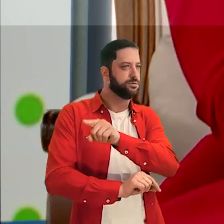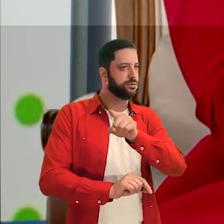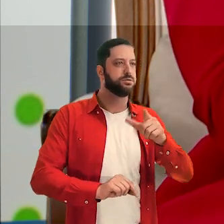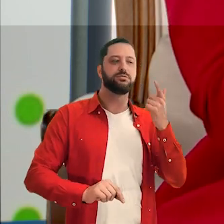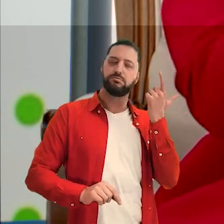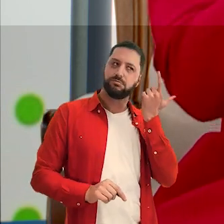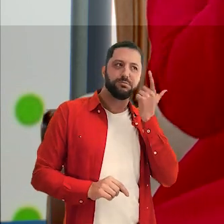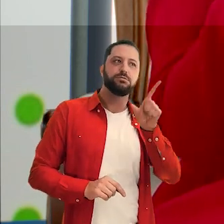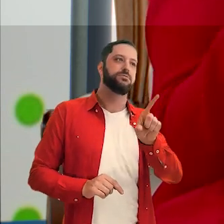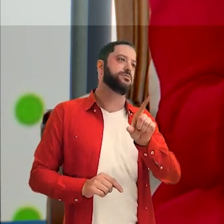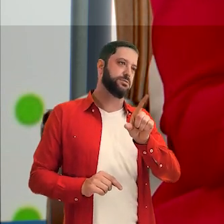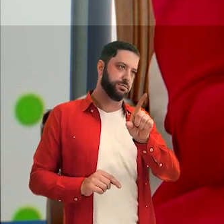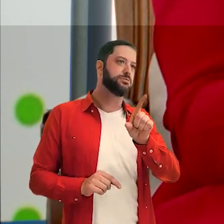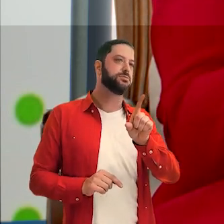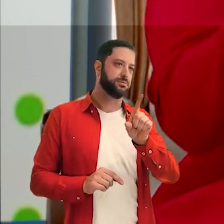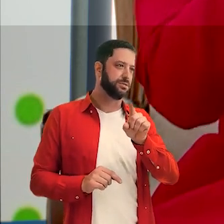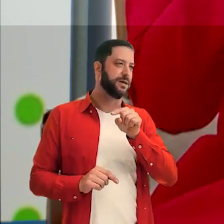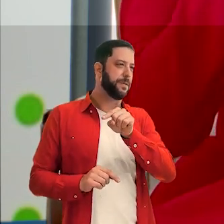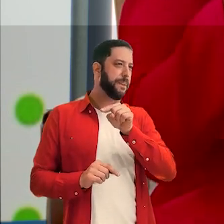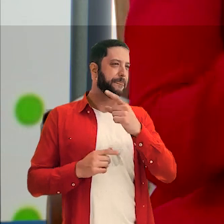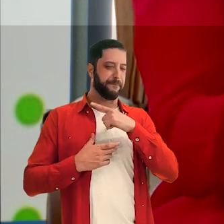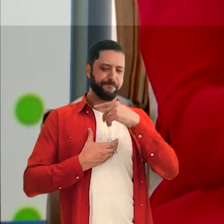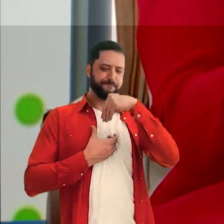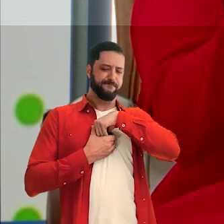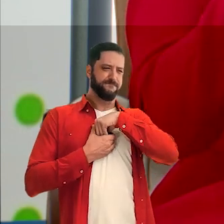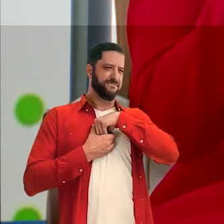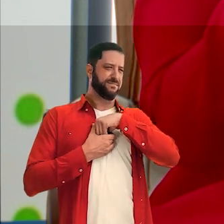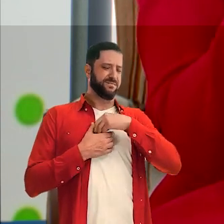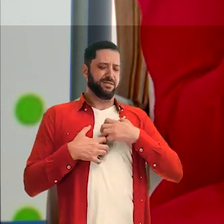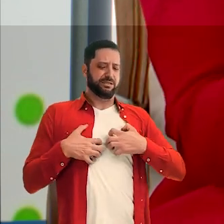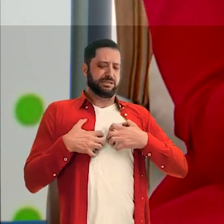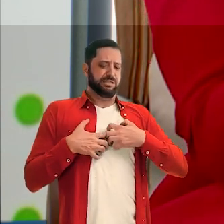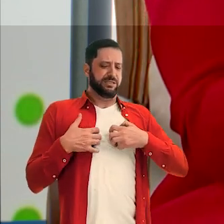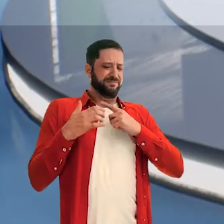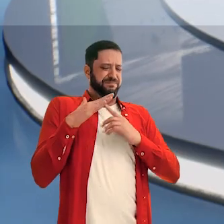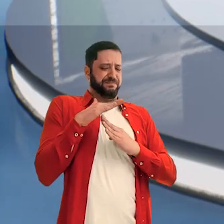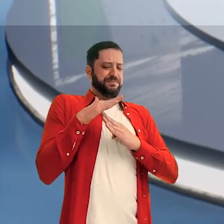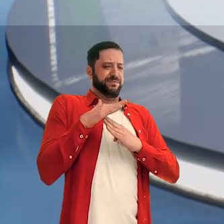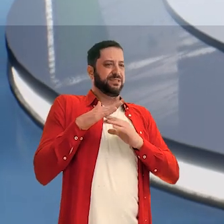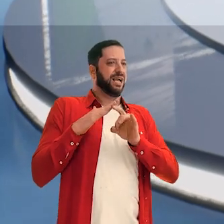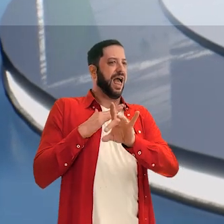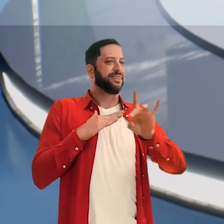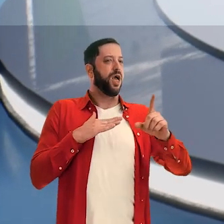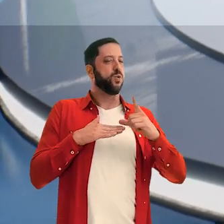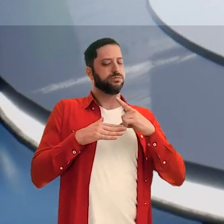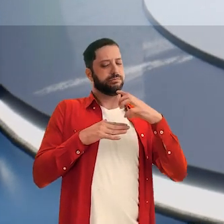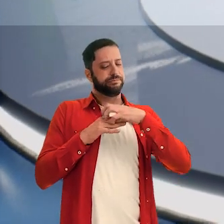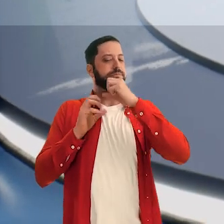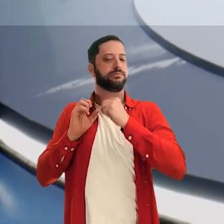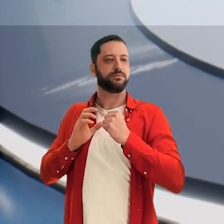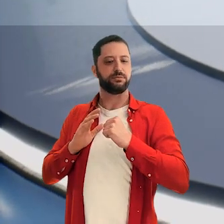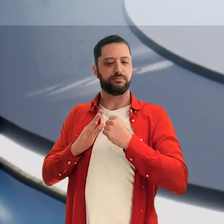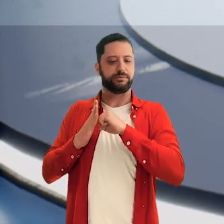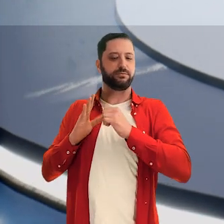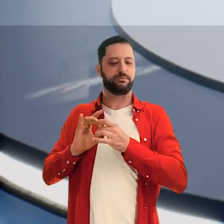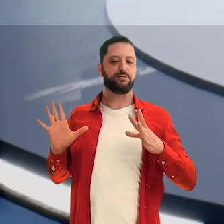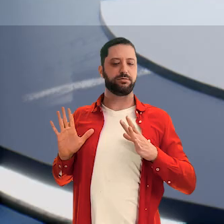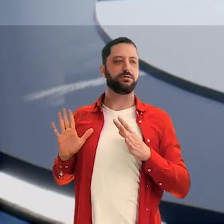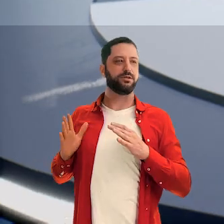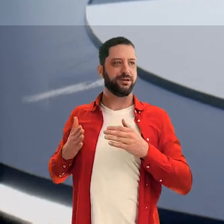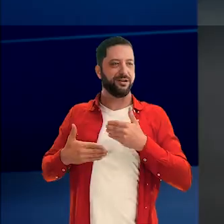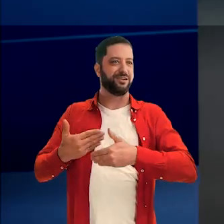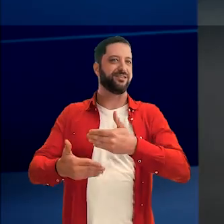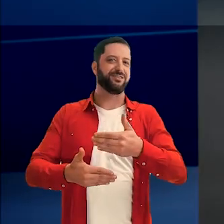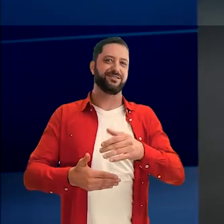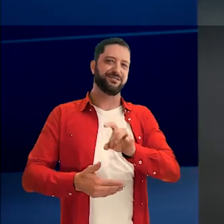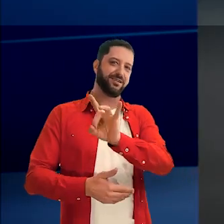essa pessoa a chegar àquela coisa, aquele lugar que estava impedindo ela de prosperar, de ser quem ela nasceu para